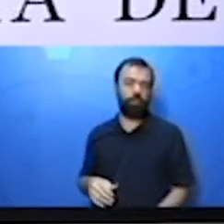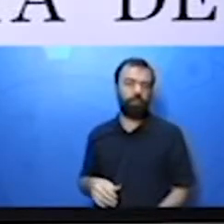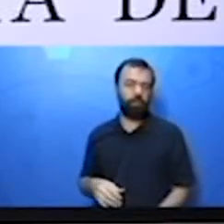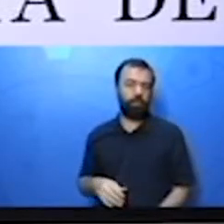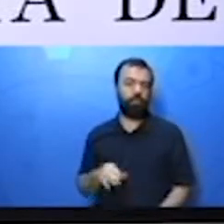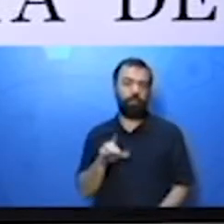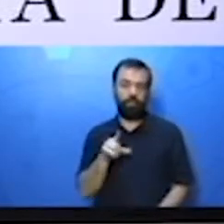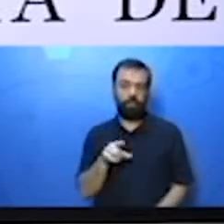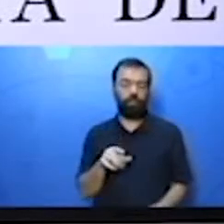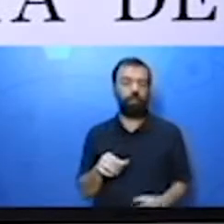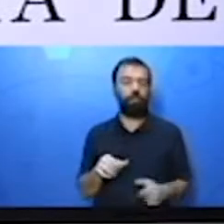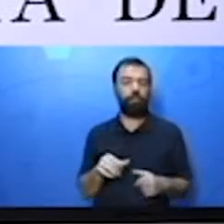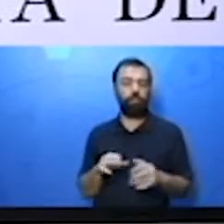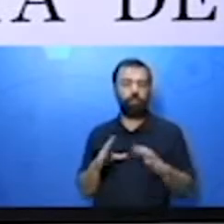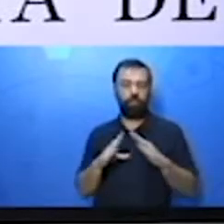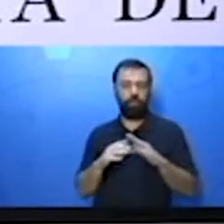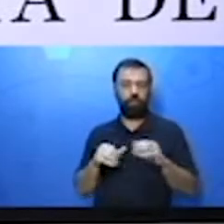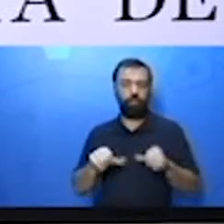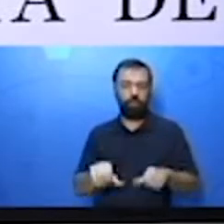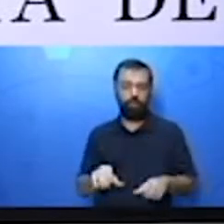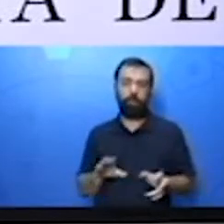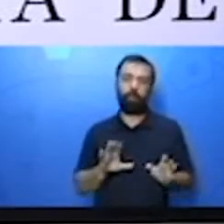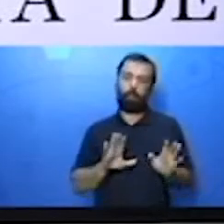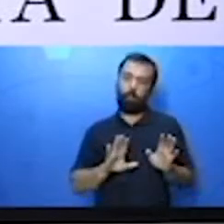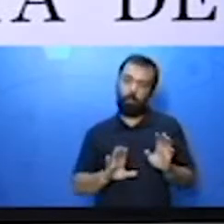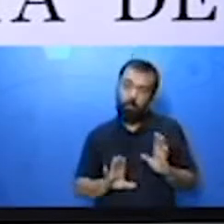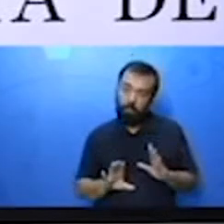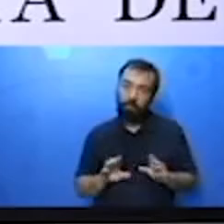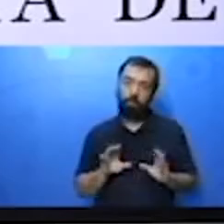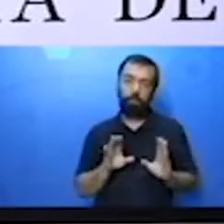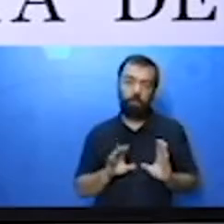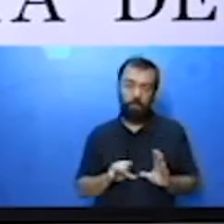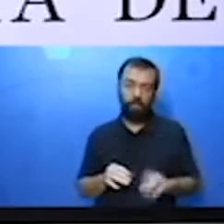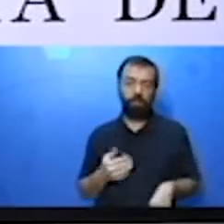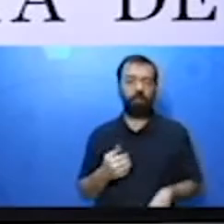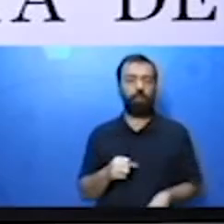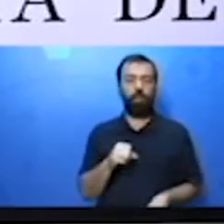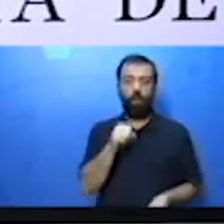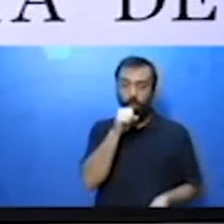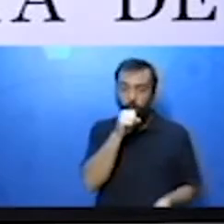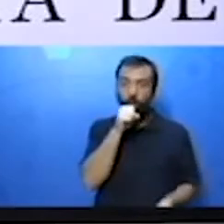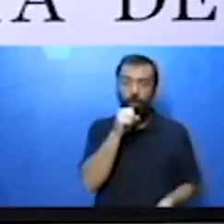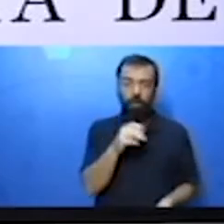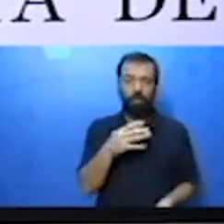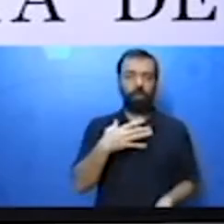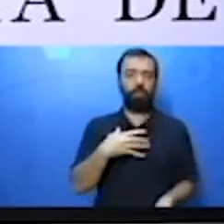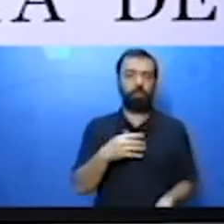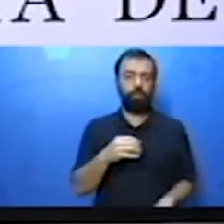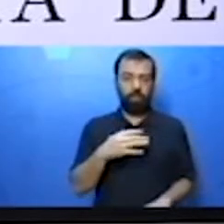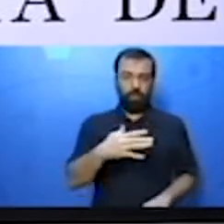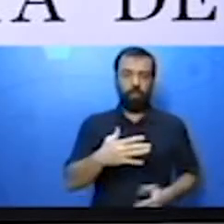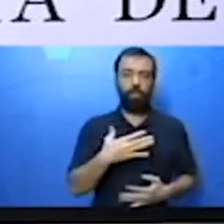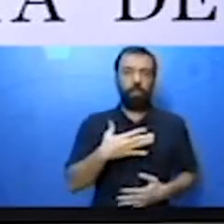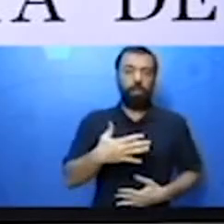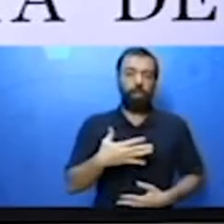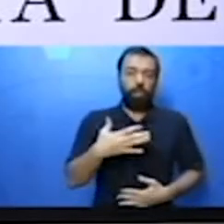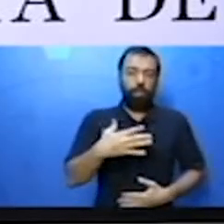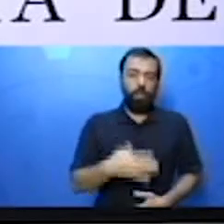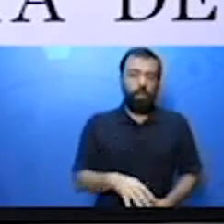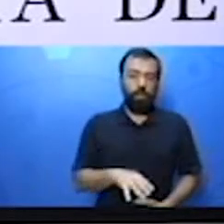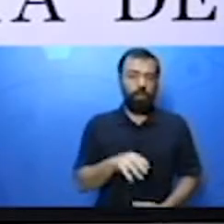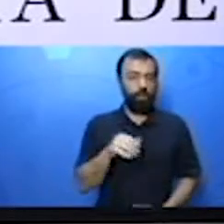deve ficar em casa. Mas se começar a apresentar falta de ar, deve procurar um